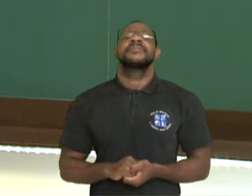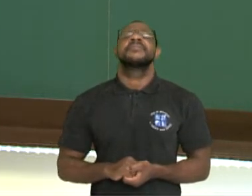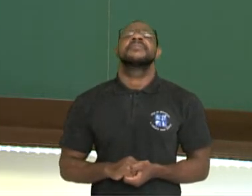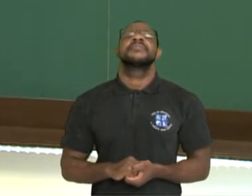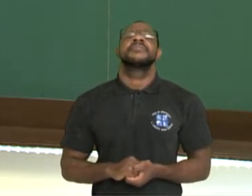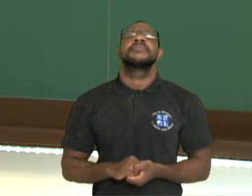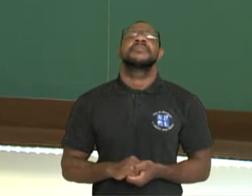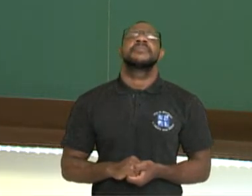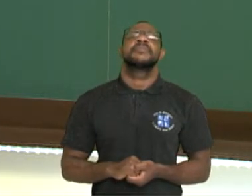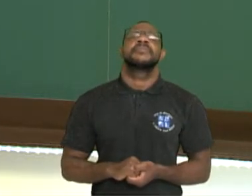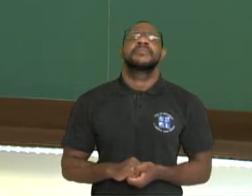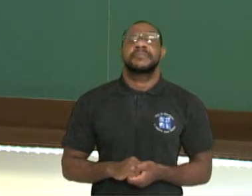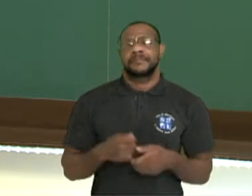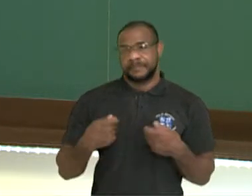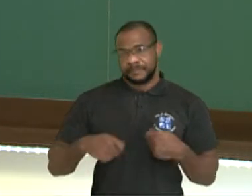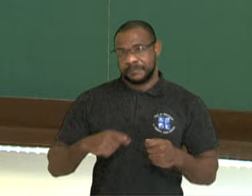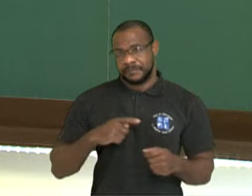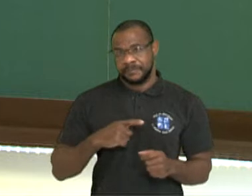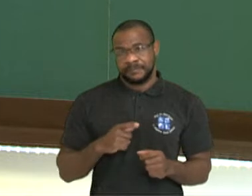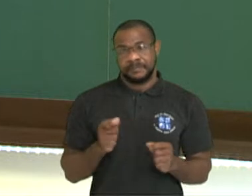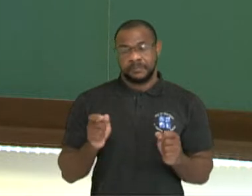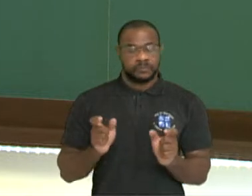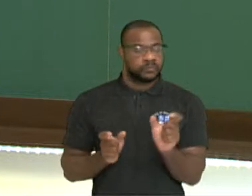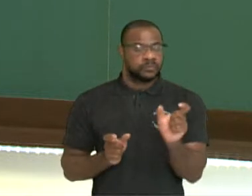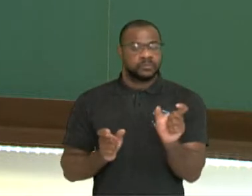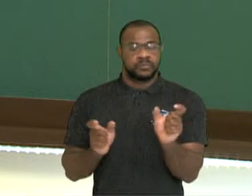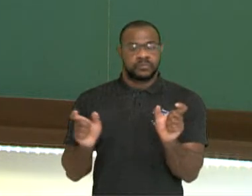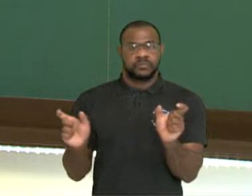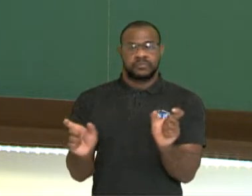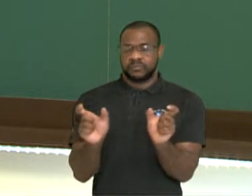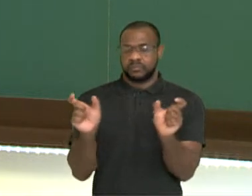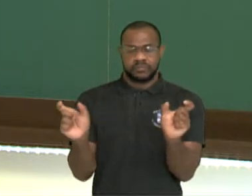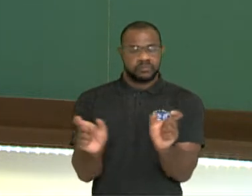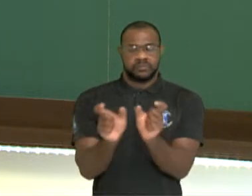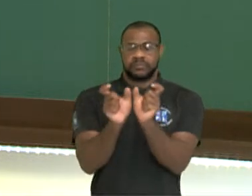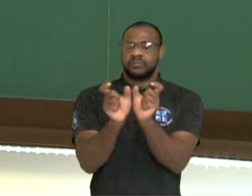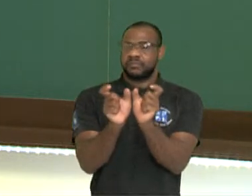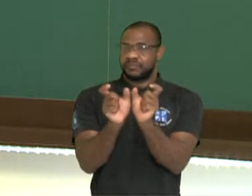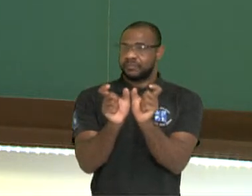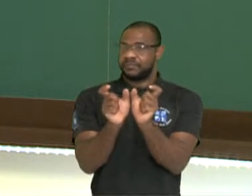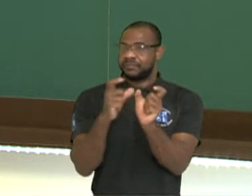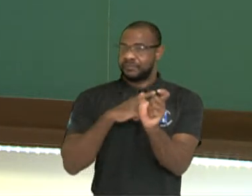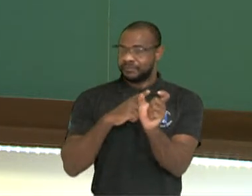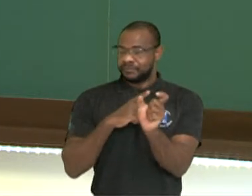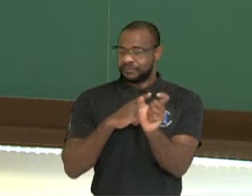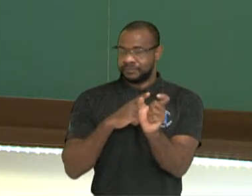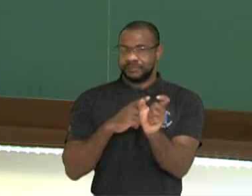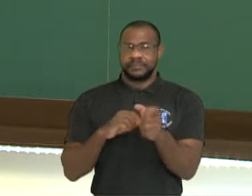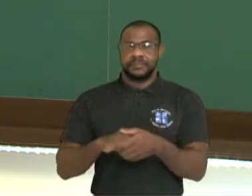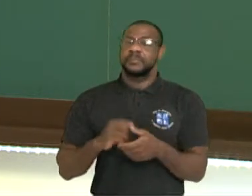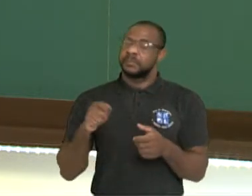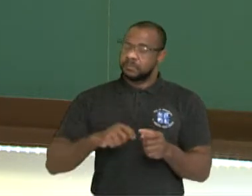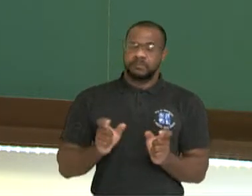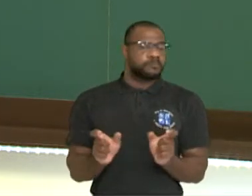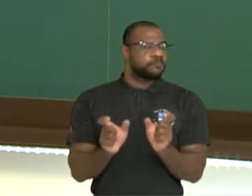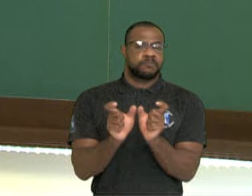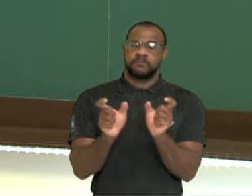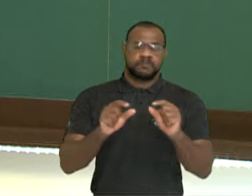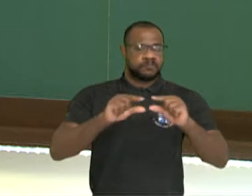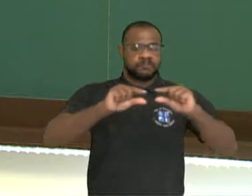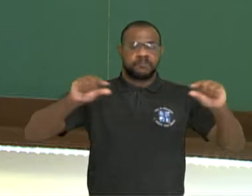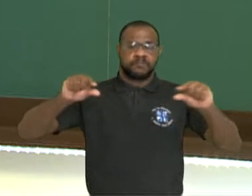a junção, a união de duas palavras, segmentos ou orações. Pode ser palavras ou podem